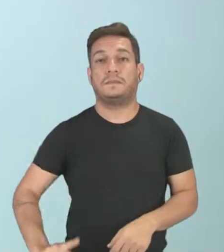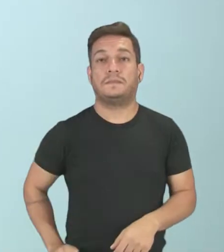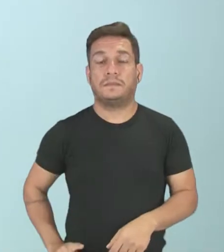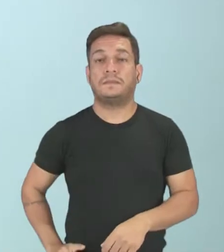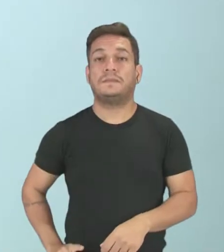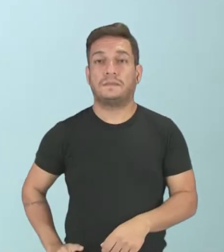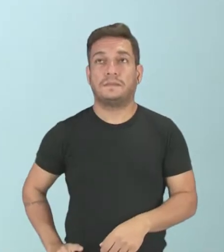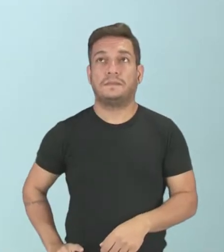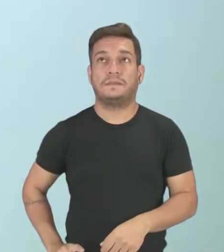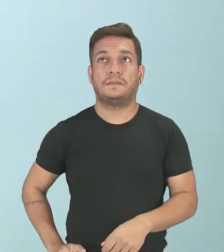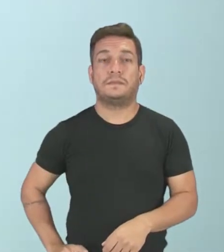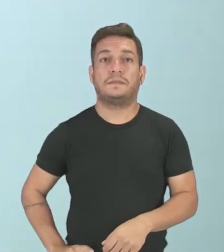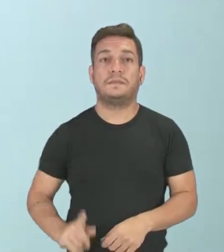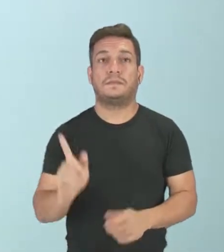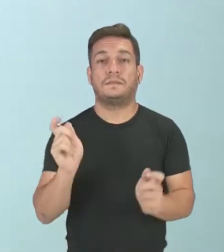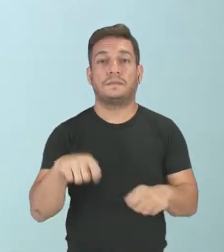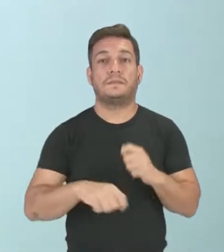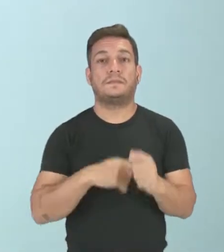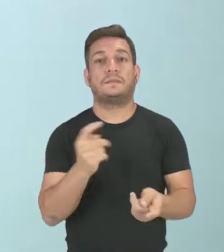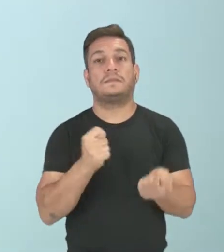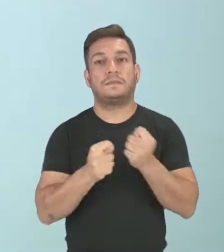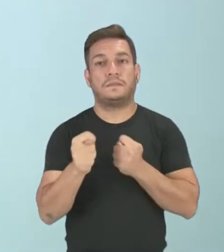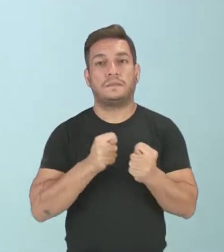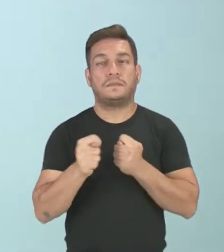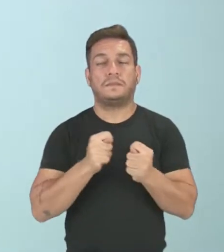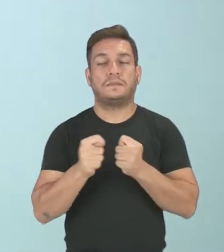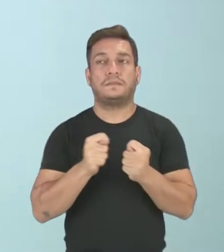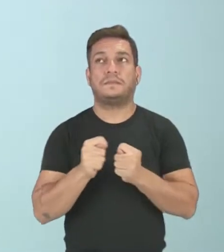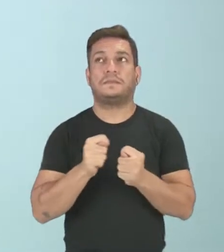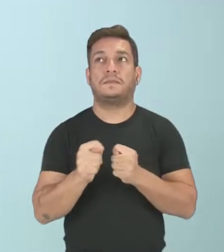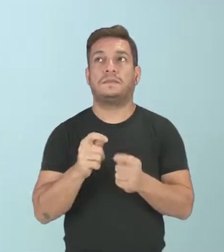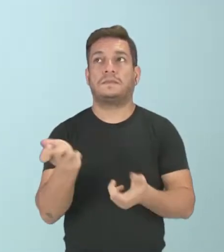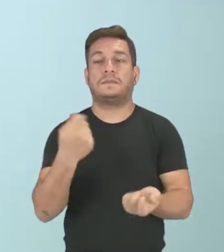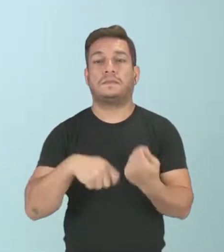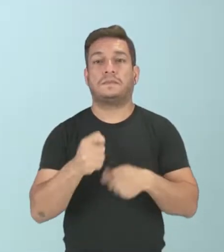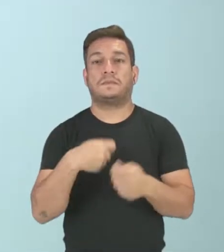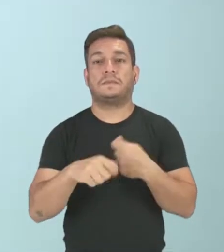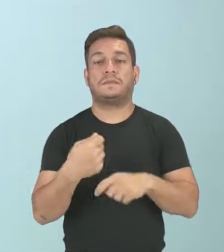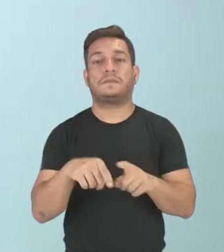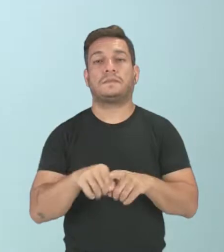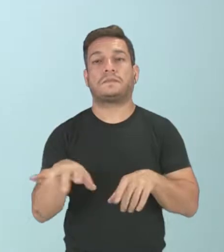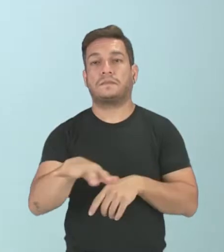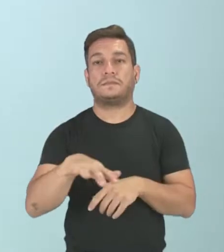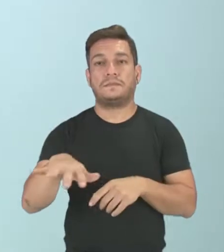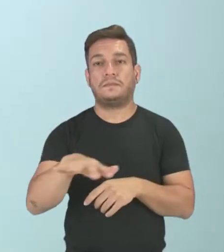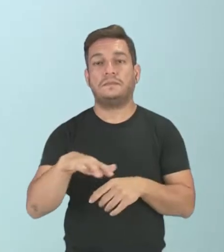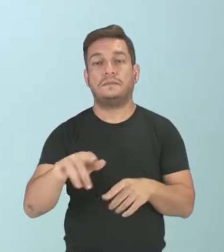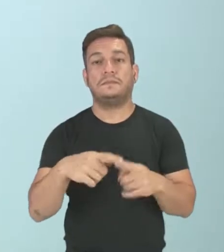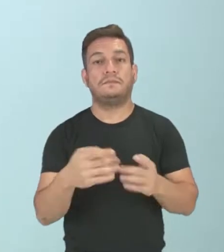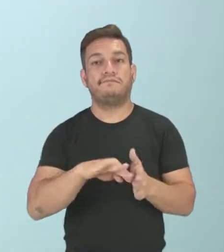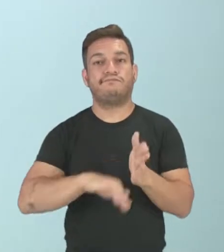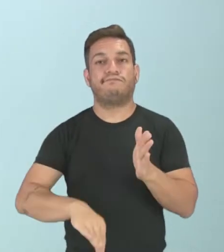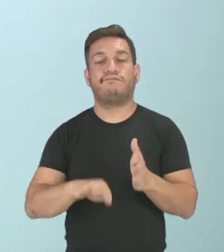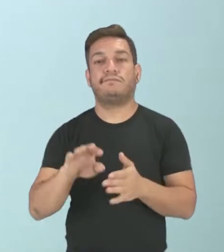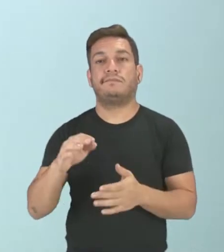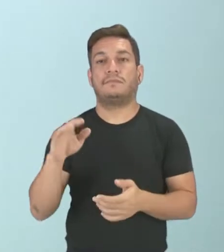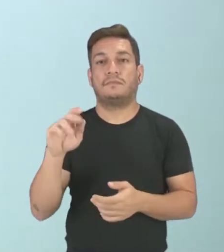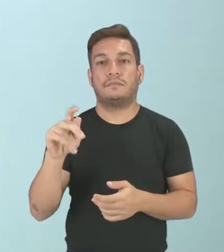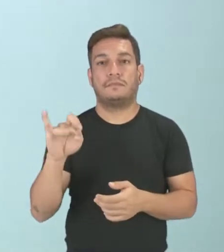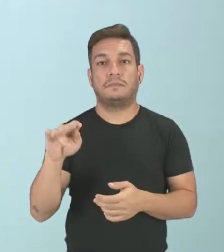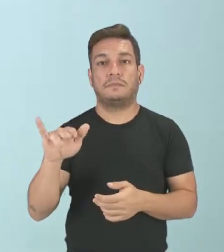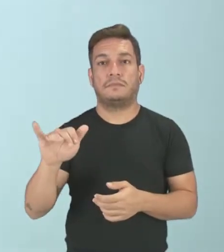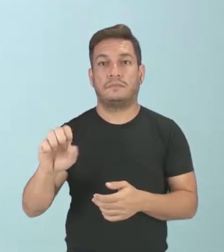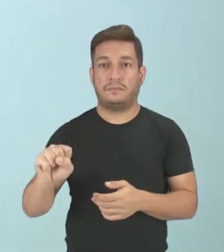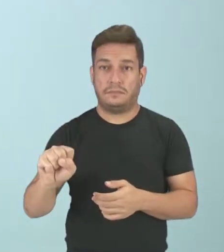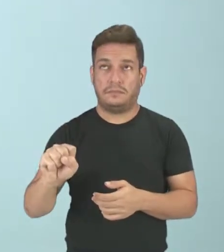governador para poder controlar e administrar todo o território, porém não foi excluída as capitanias